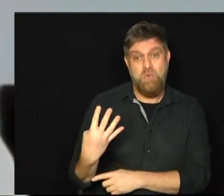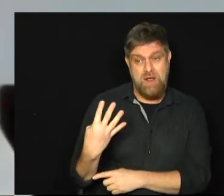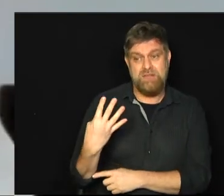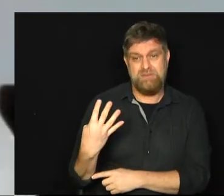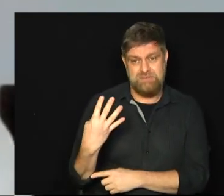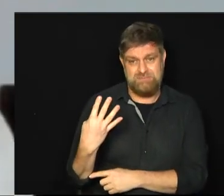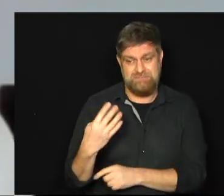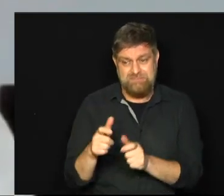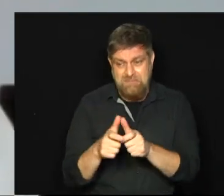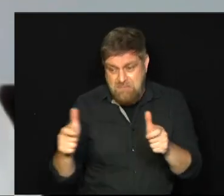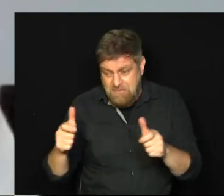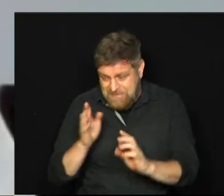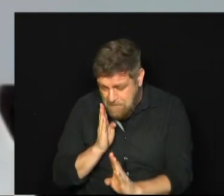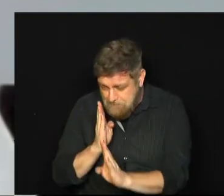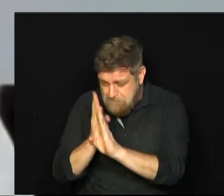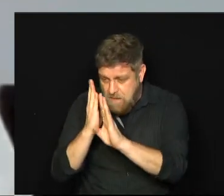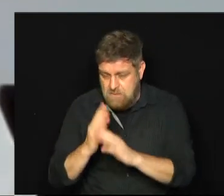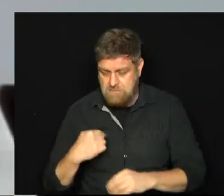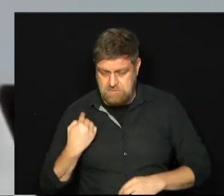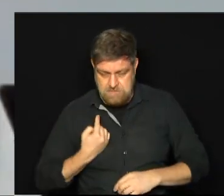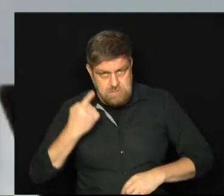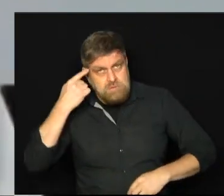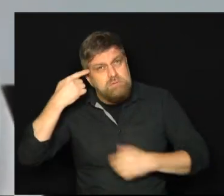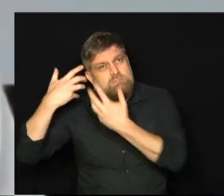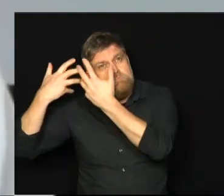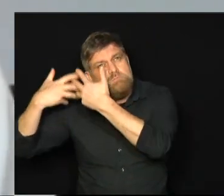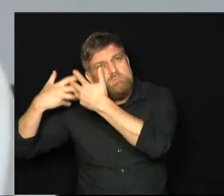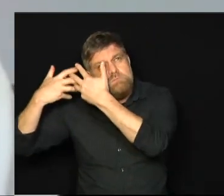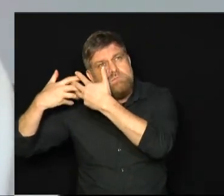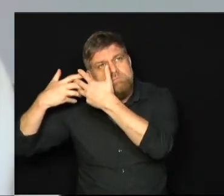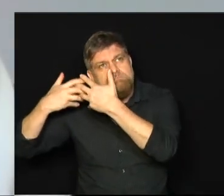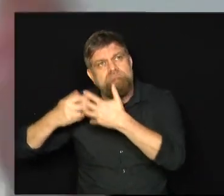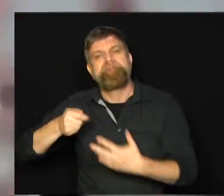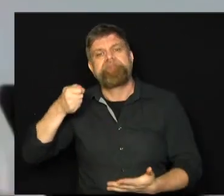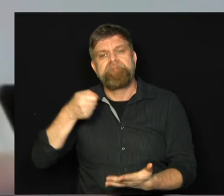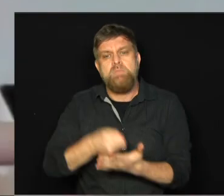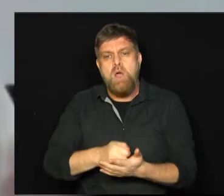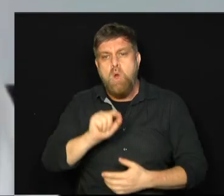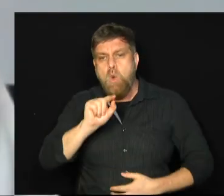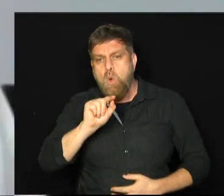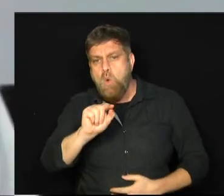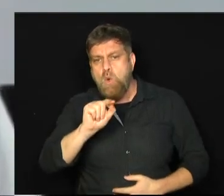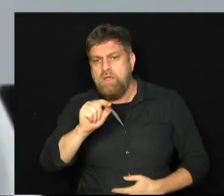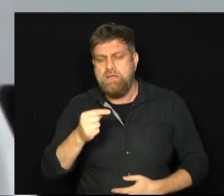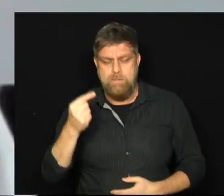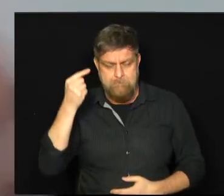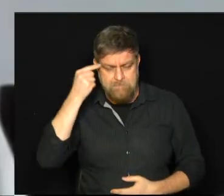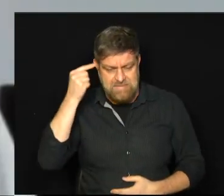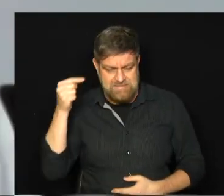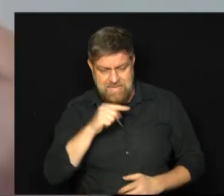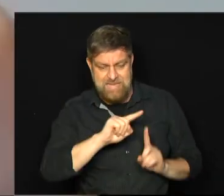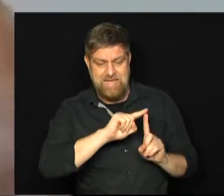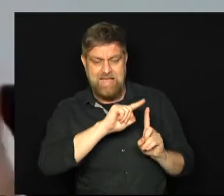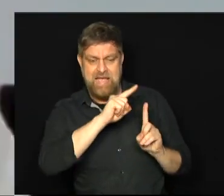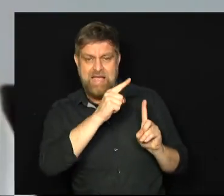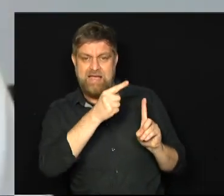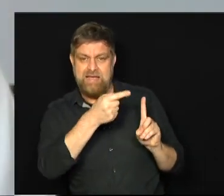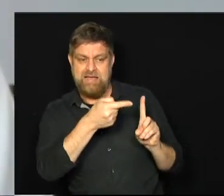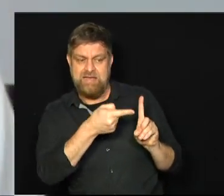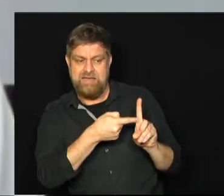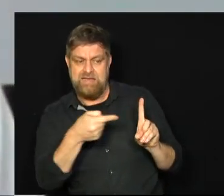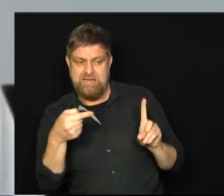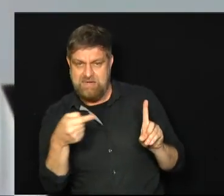idade, o que te reporta de uma maneira muito firme aí para condições da gravidez